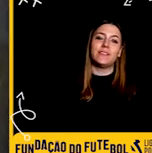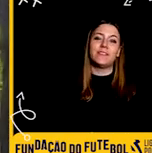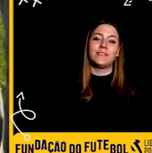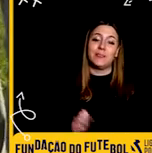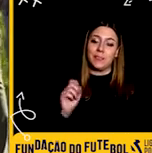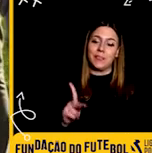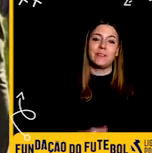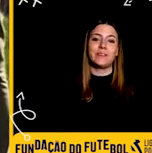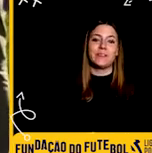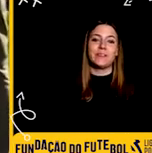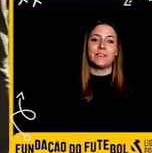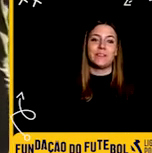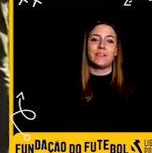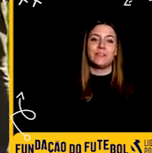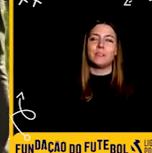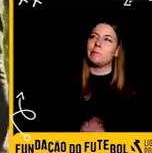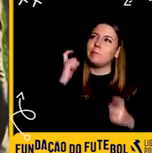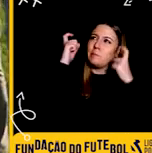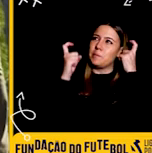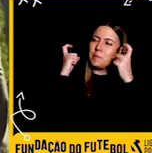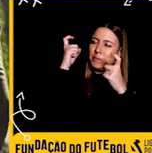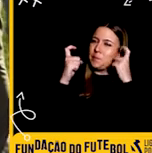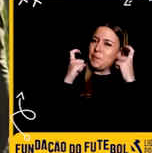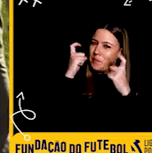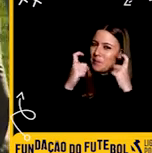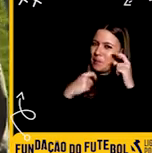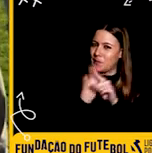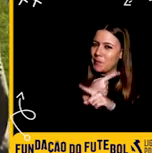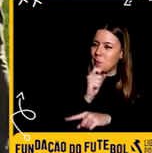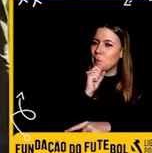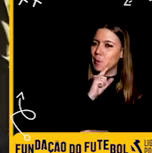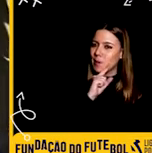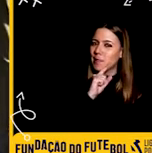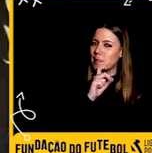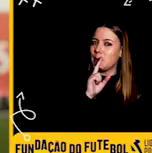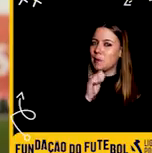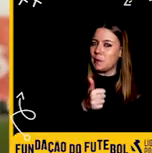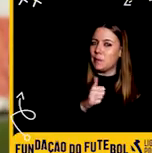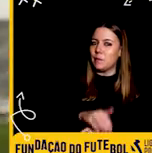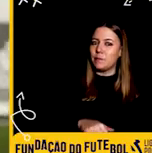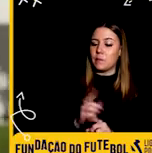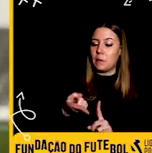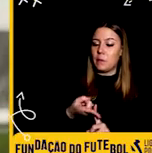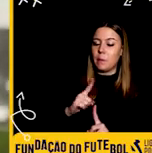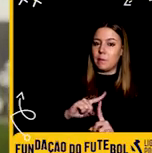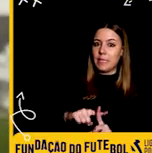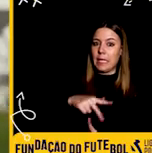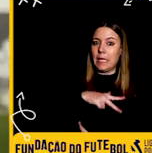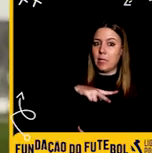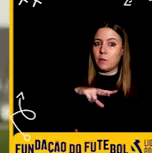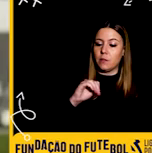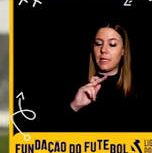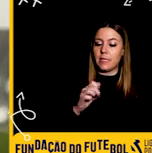pergunta. É? Pá, espero acertar nesta. Deixa-me pensar algo que tu possas talvez chegar lá. O ano passado, na Liga